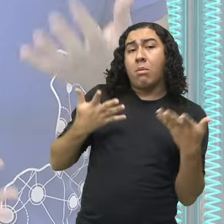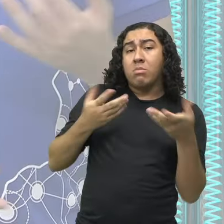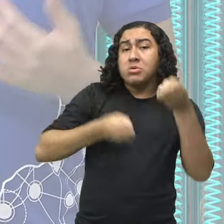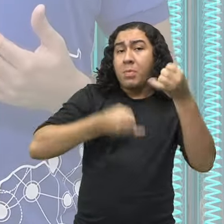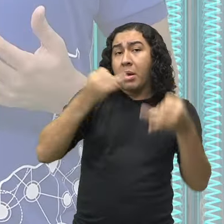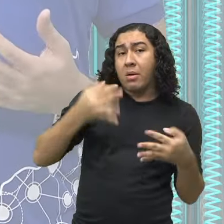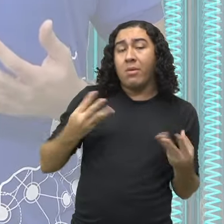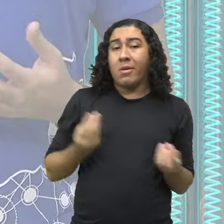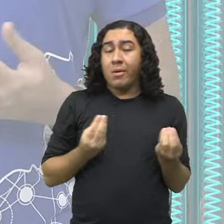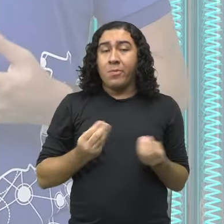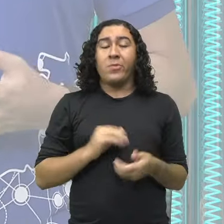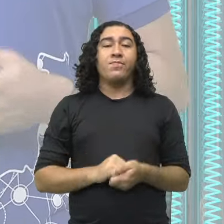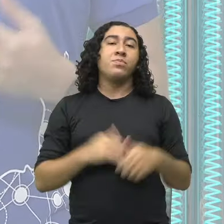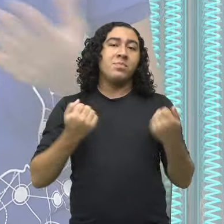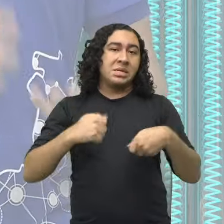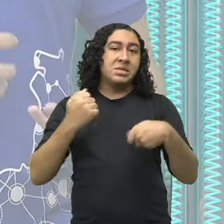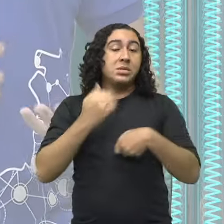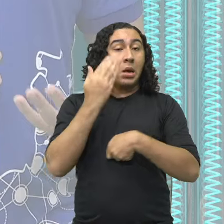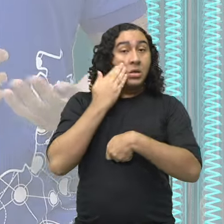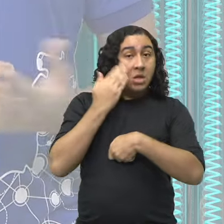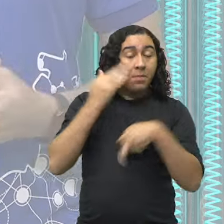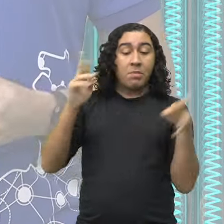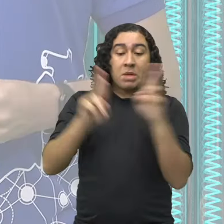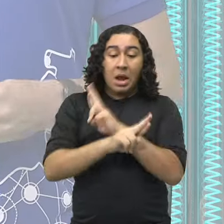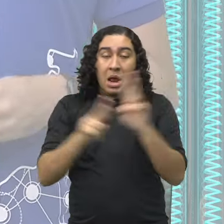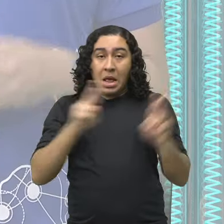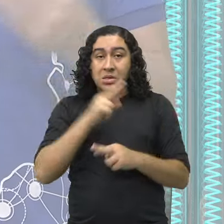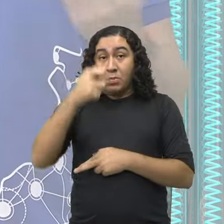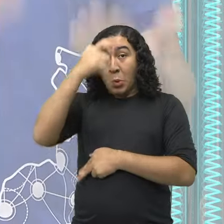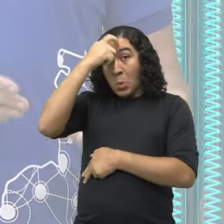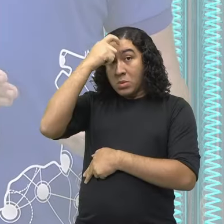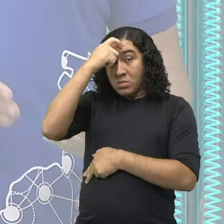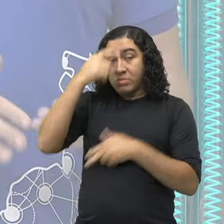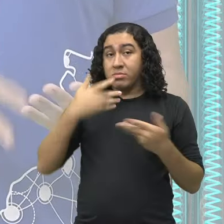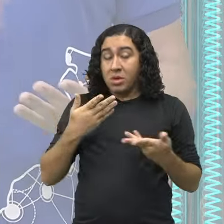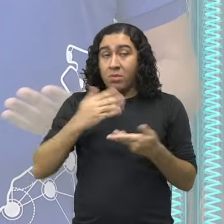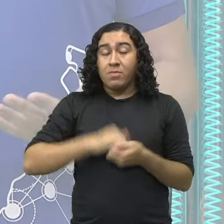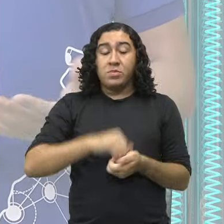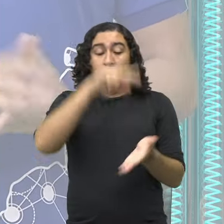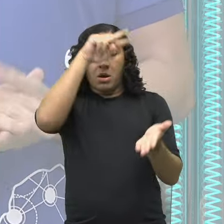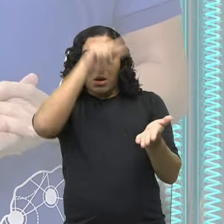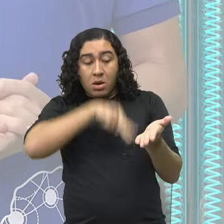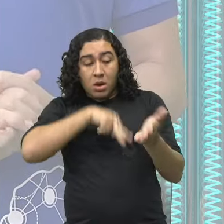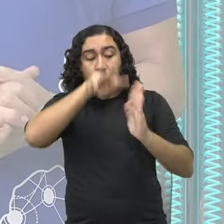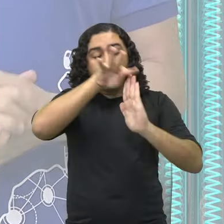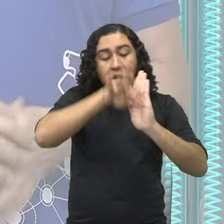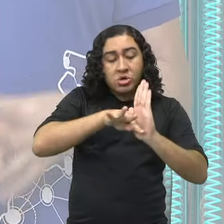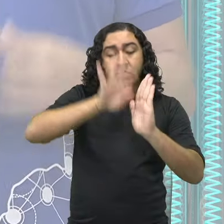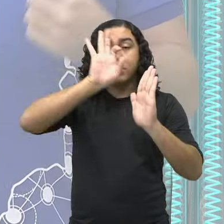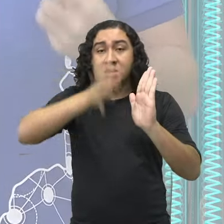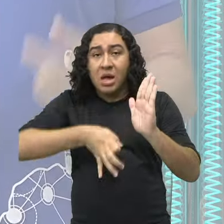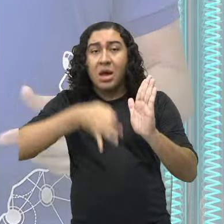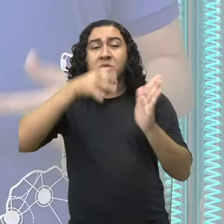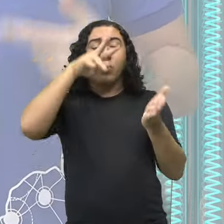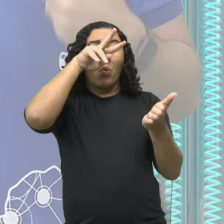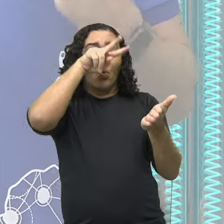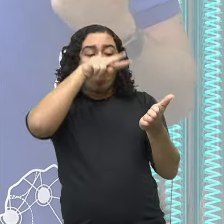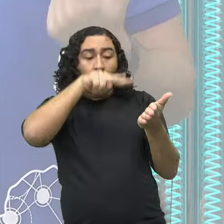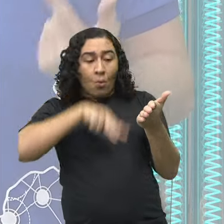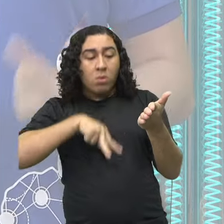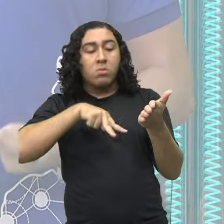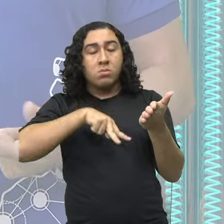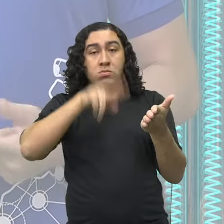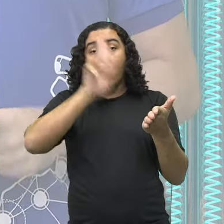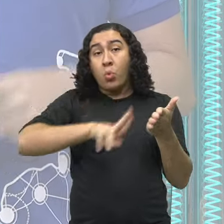teve, né? E aí eu preciso ter essa interpretação. Então, interpretar a mensagem adequada a partir do